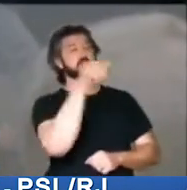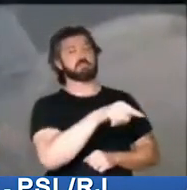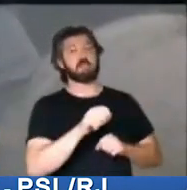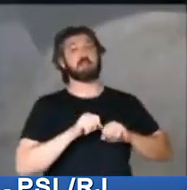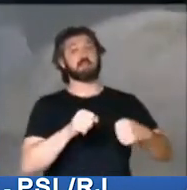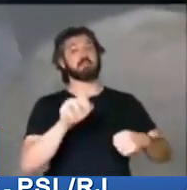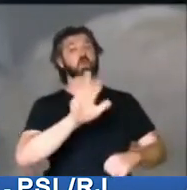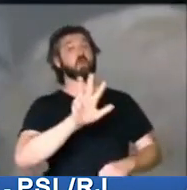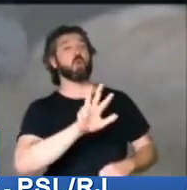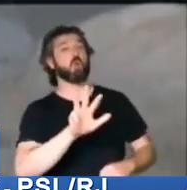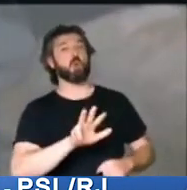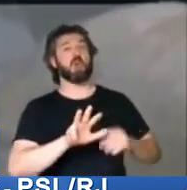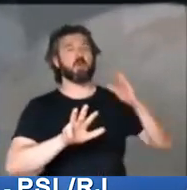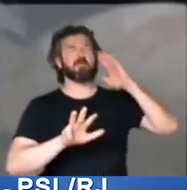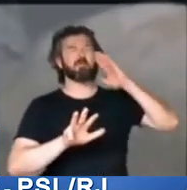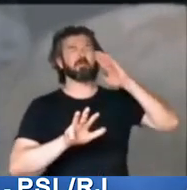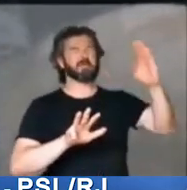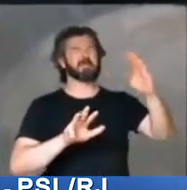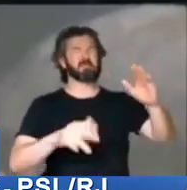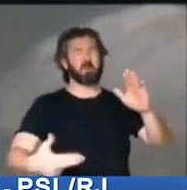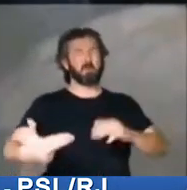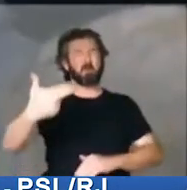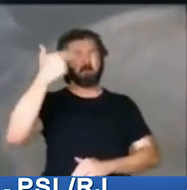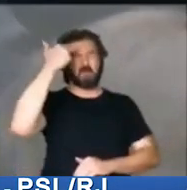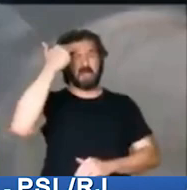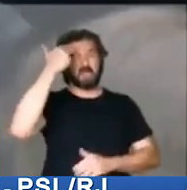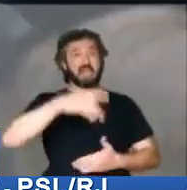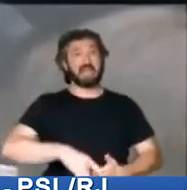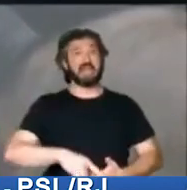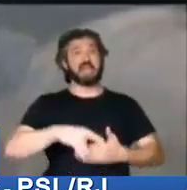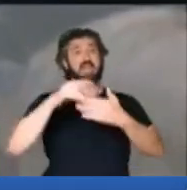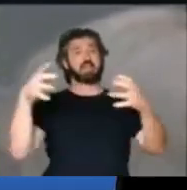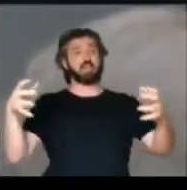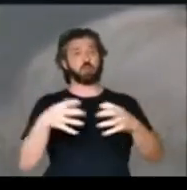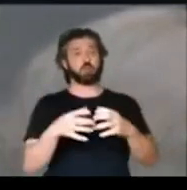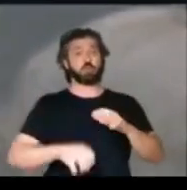defendendo Lula, o maior bandido, líder da facção criminosa. Obrigado.